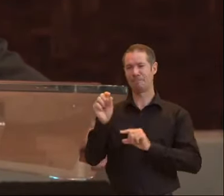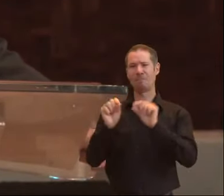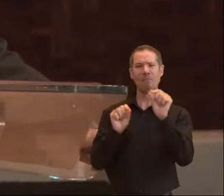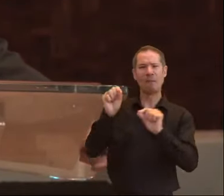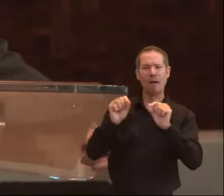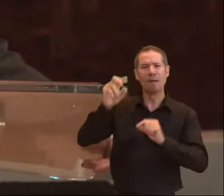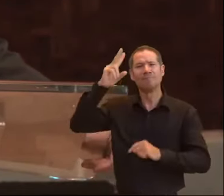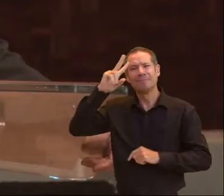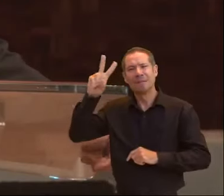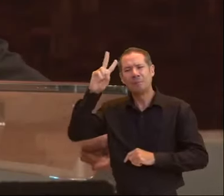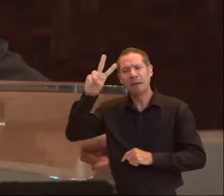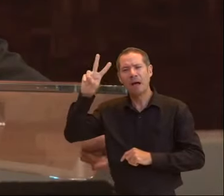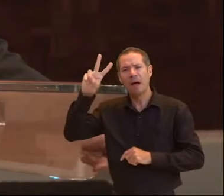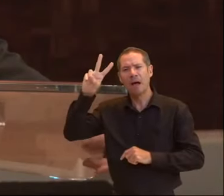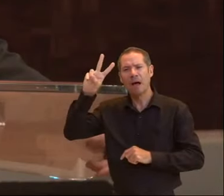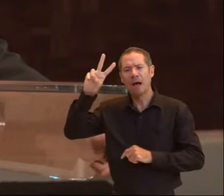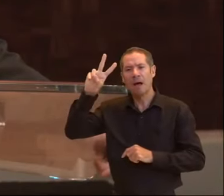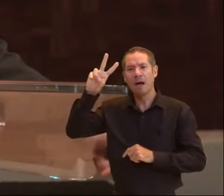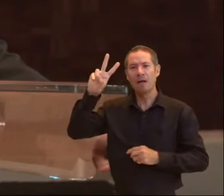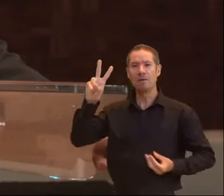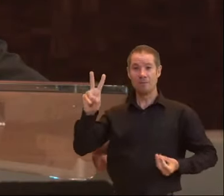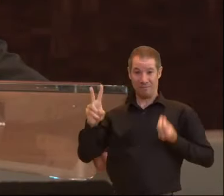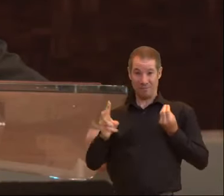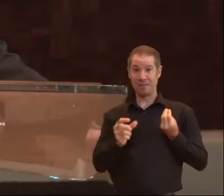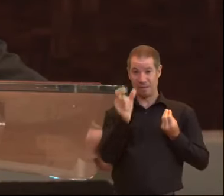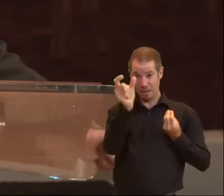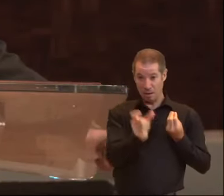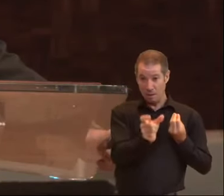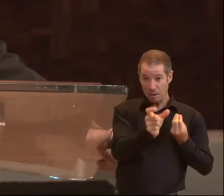se lembrar, você coloca na presença do Senhor.